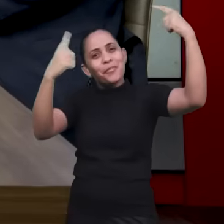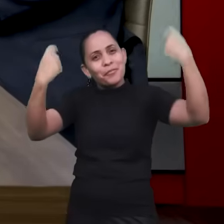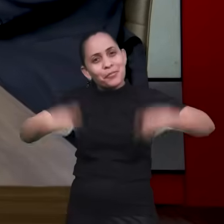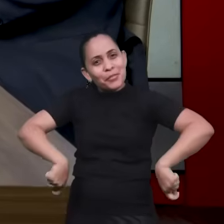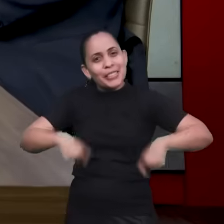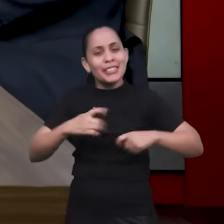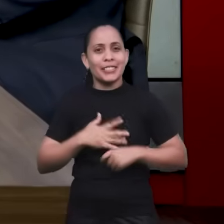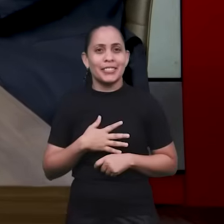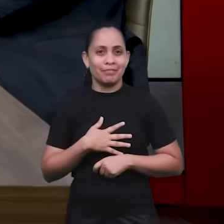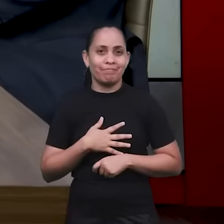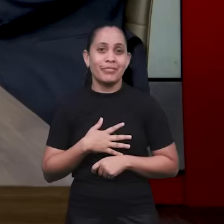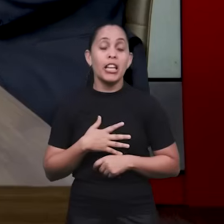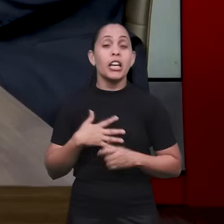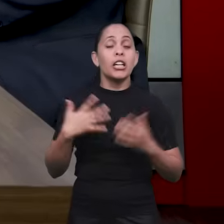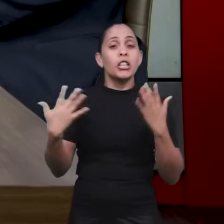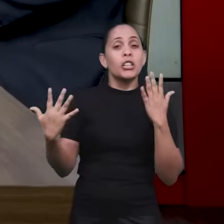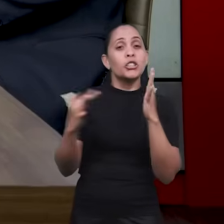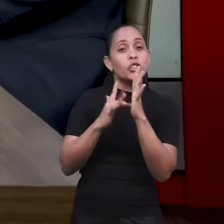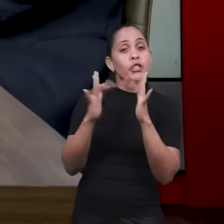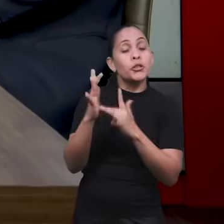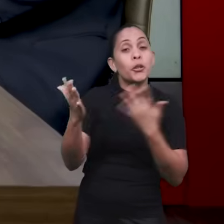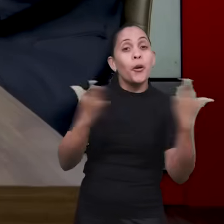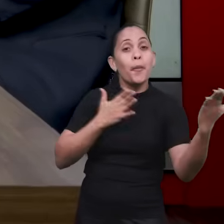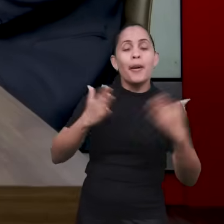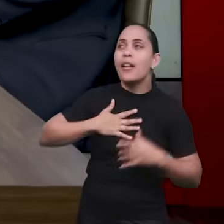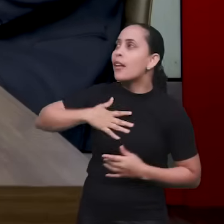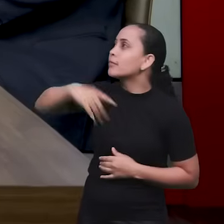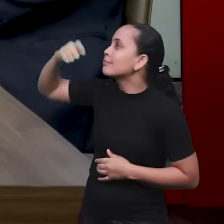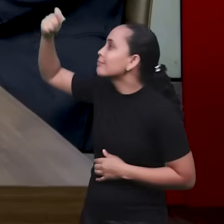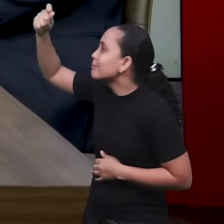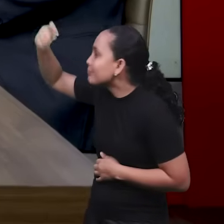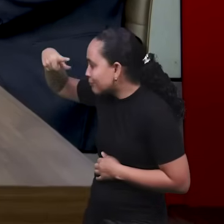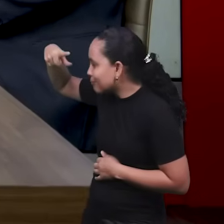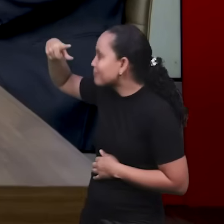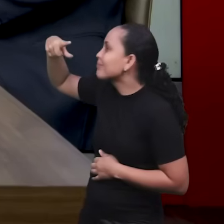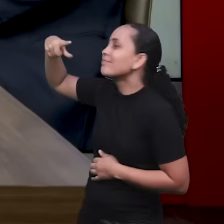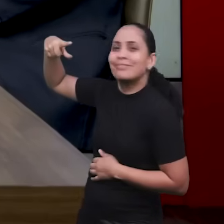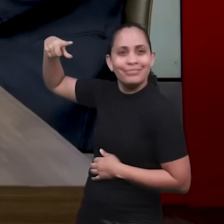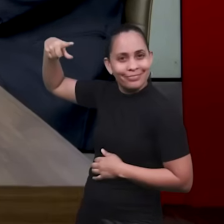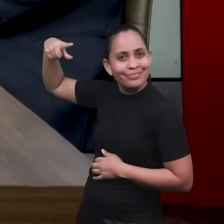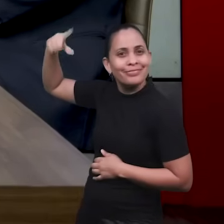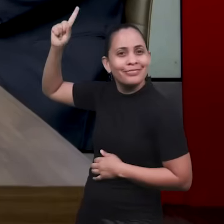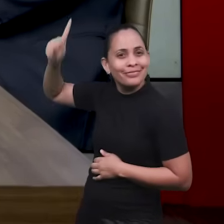claro isso, que ele, como sol, ele reflete em nós